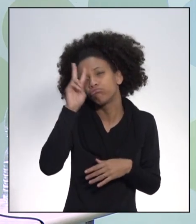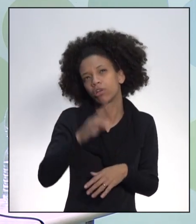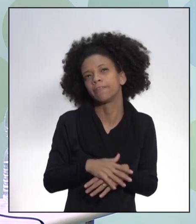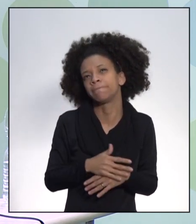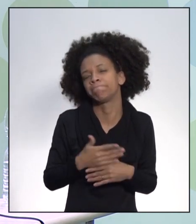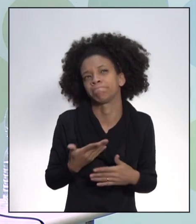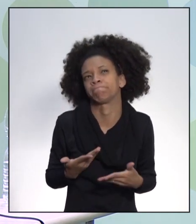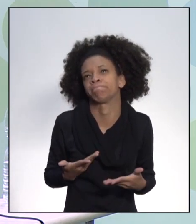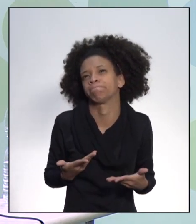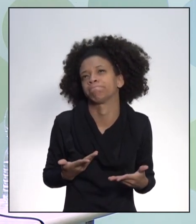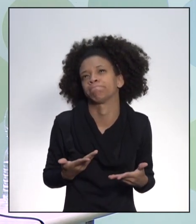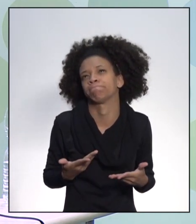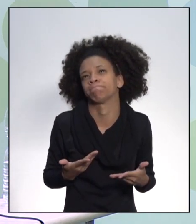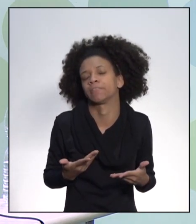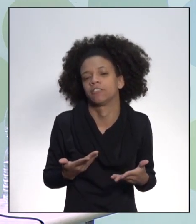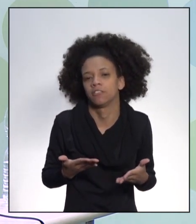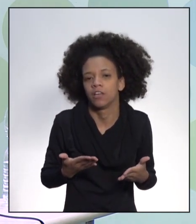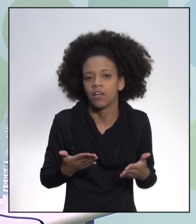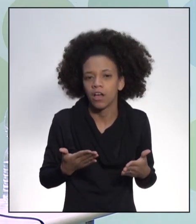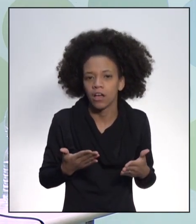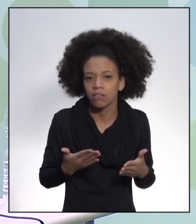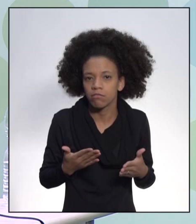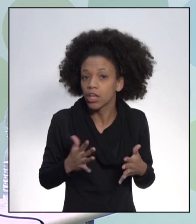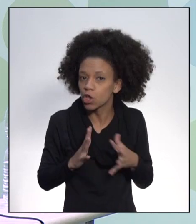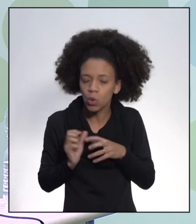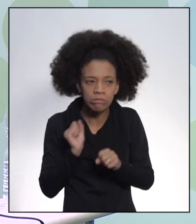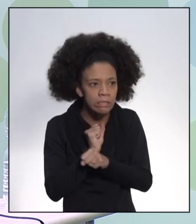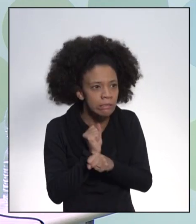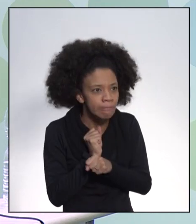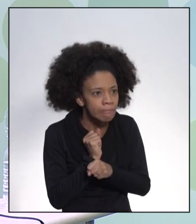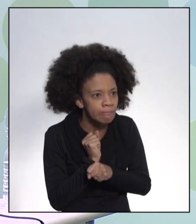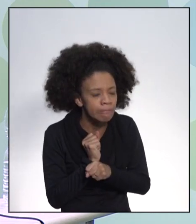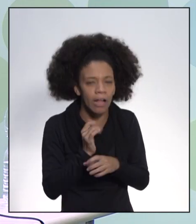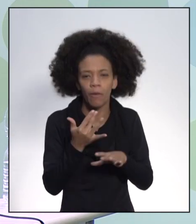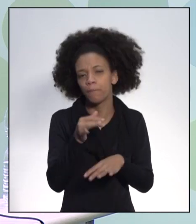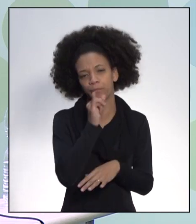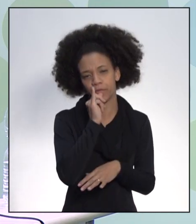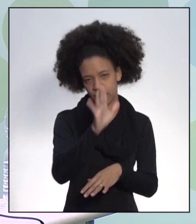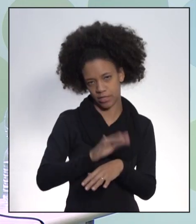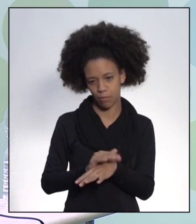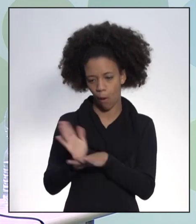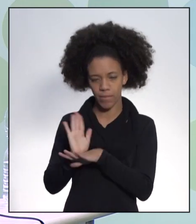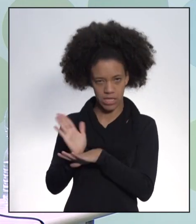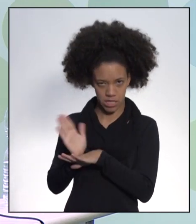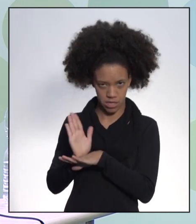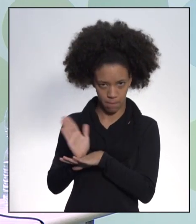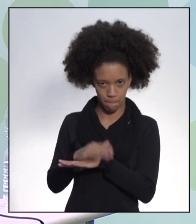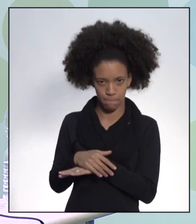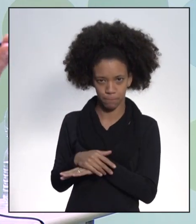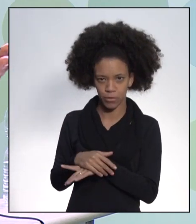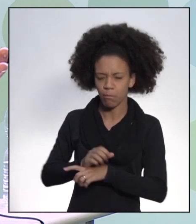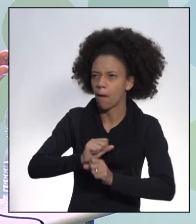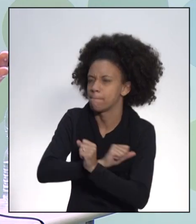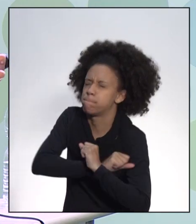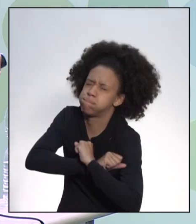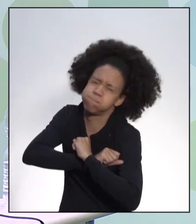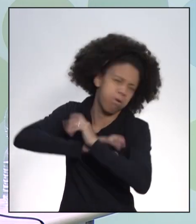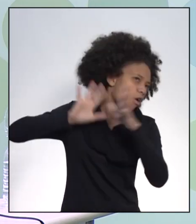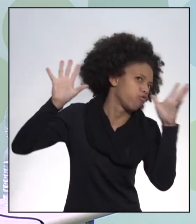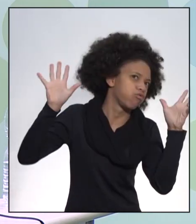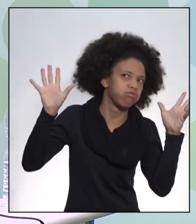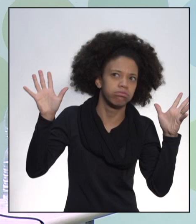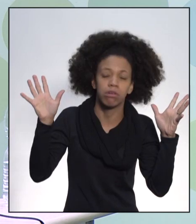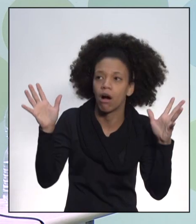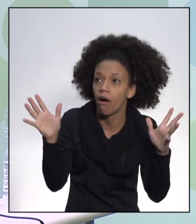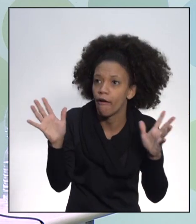momento em que é o momento que todos esperam. Se eu estivesse falando de cinema, é o momento daquela explosão final do filme de herói.